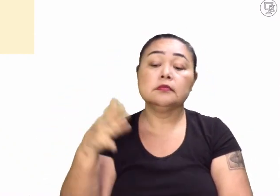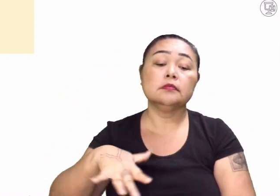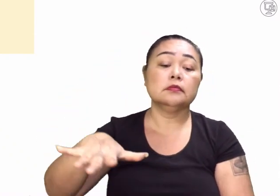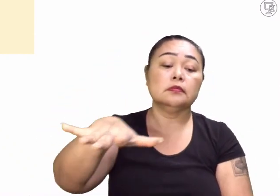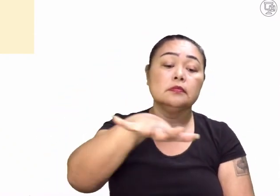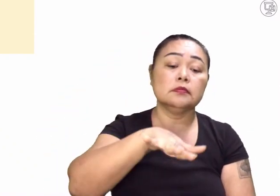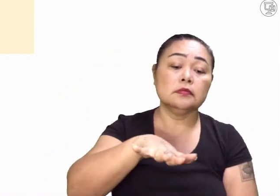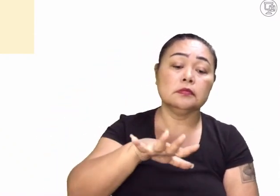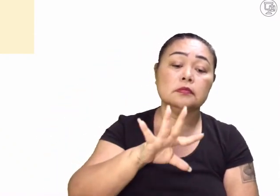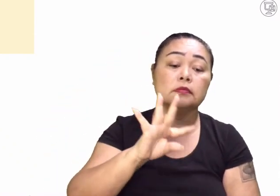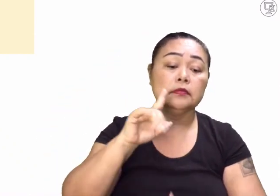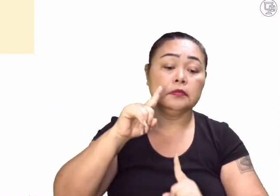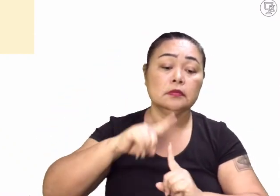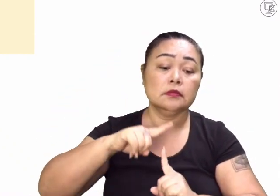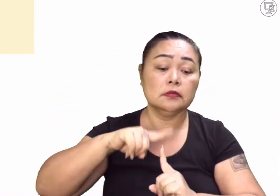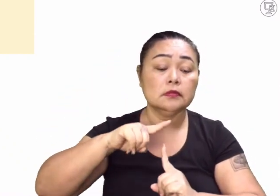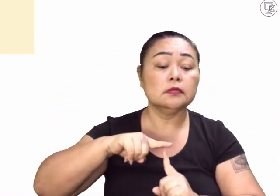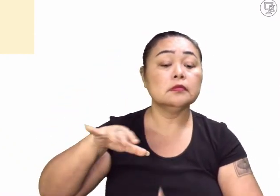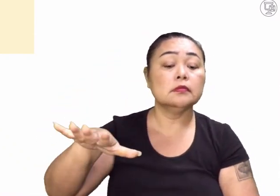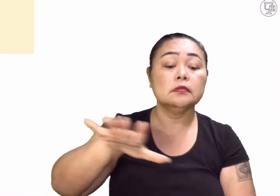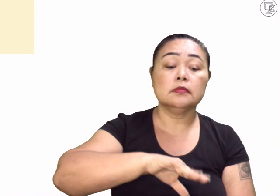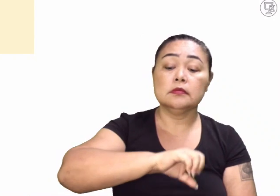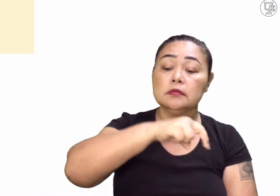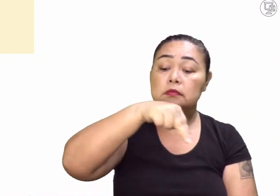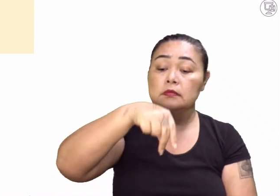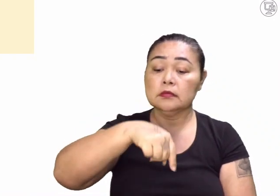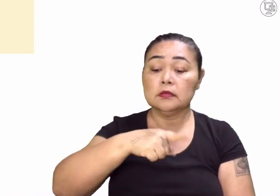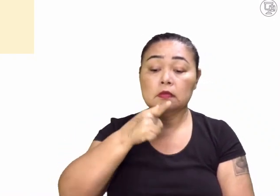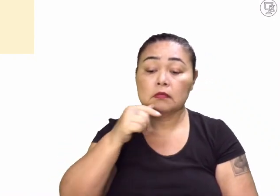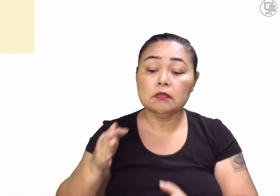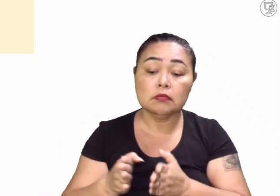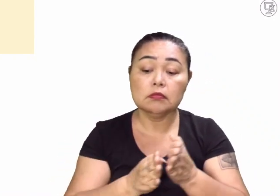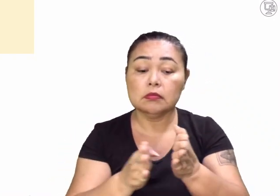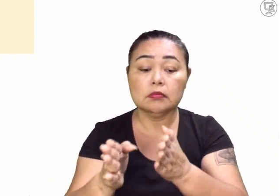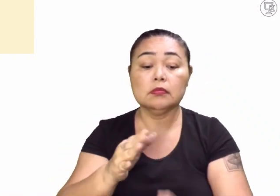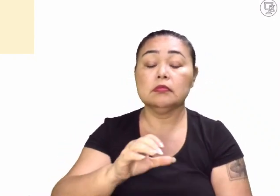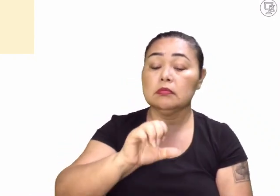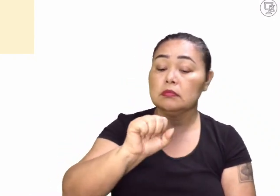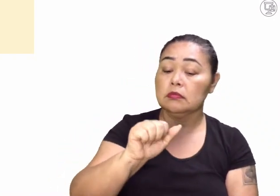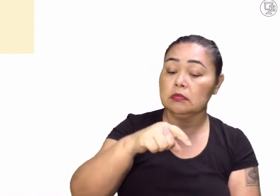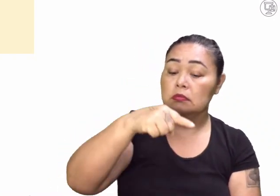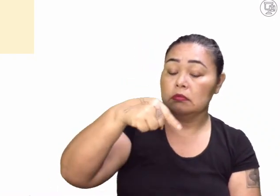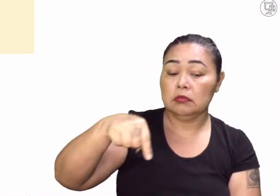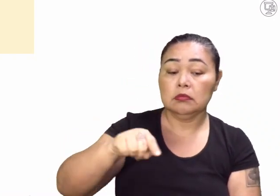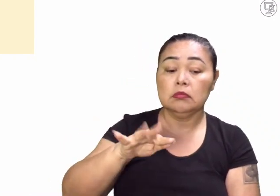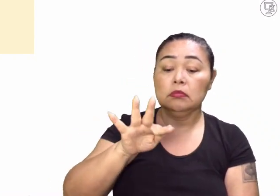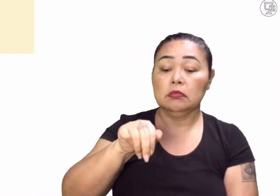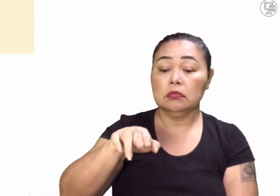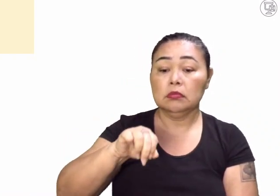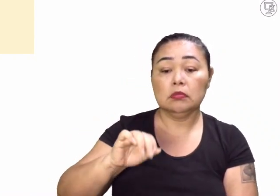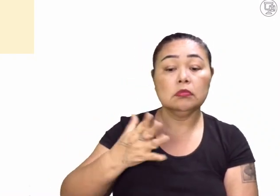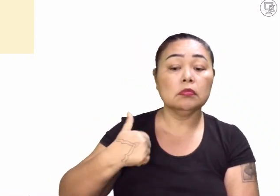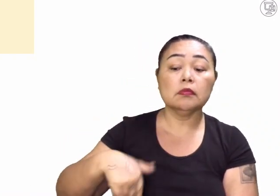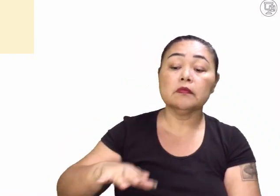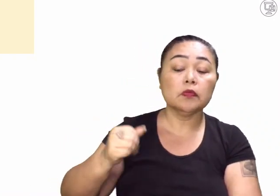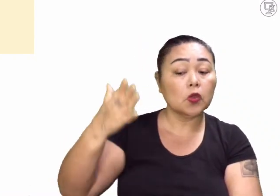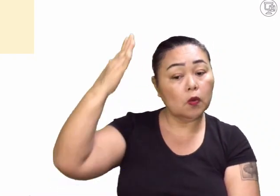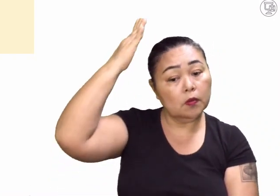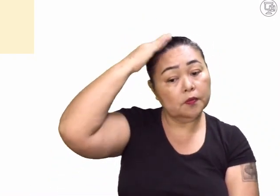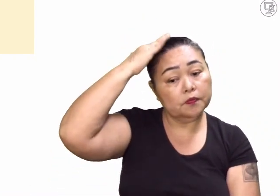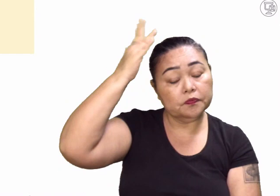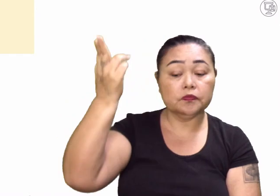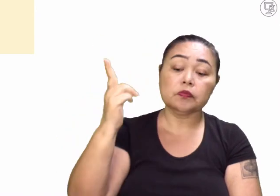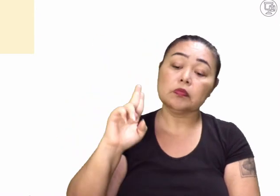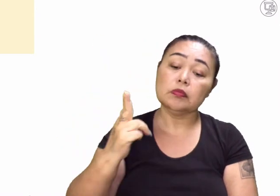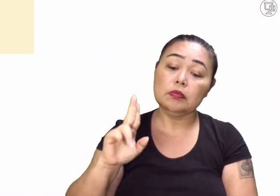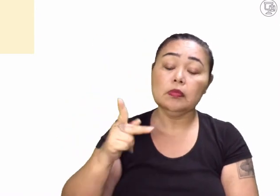a bacia do Tocantins-Araguaia, bacia do Rio São Francisco, bacia do Paraná, bacia do Uruguai e bacia